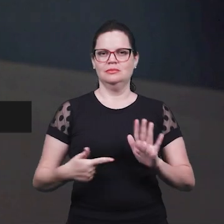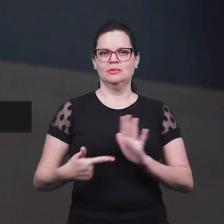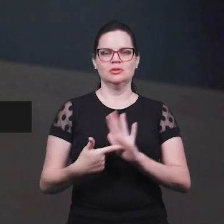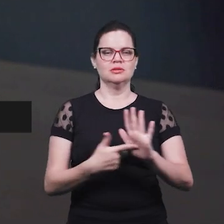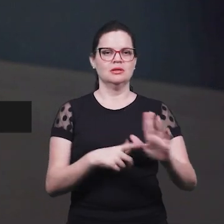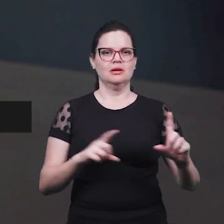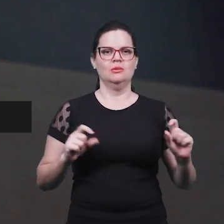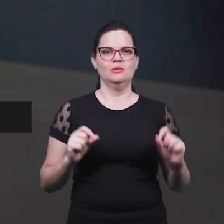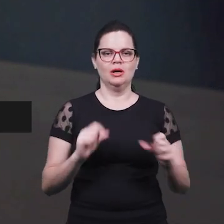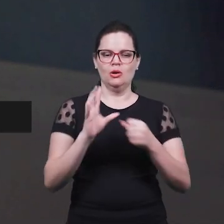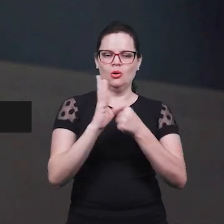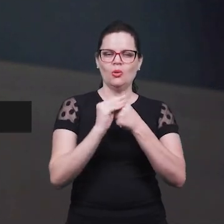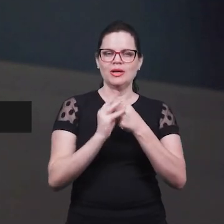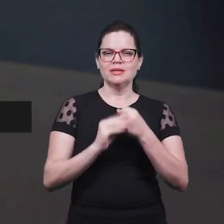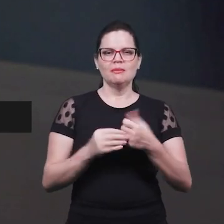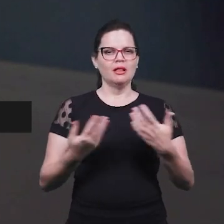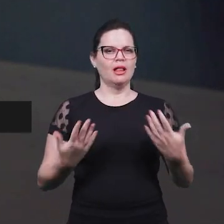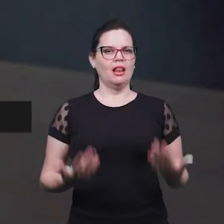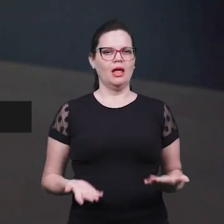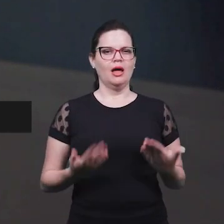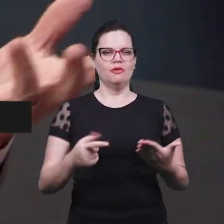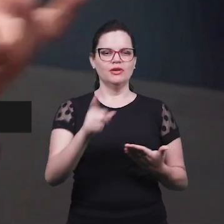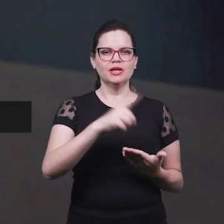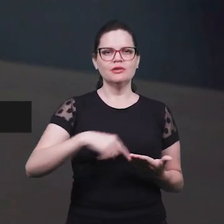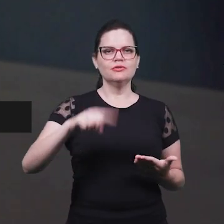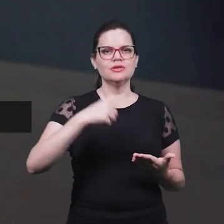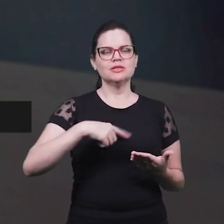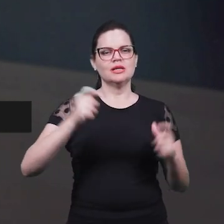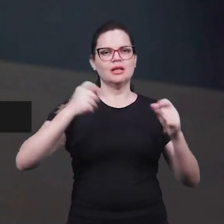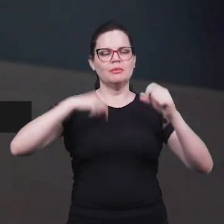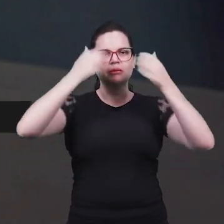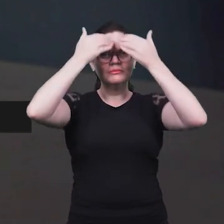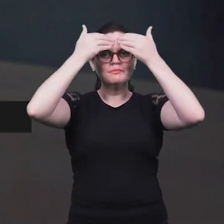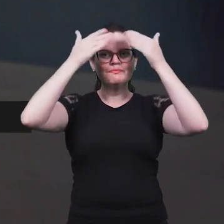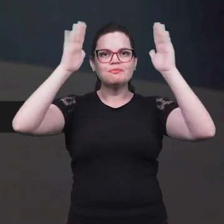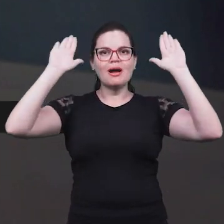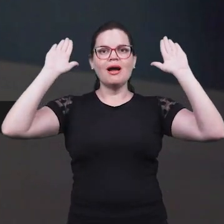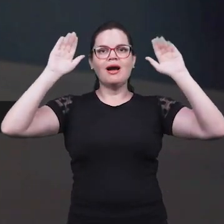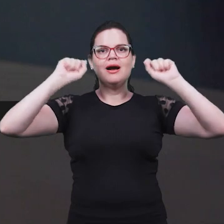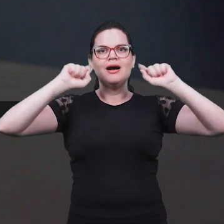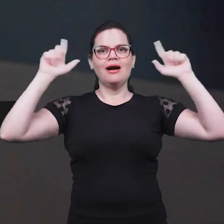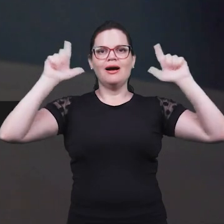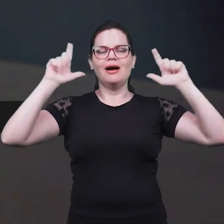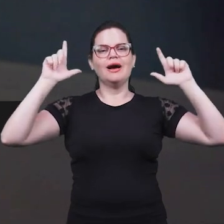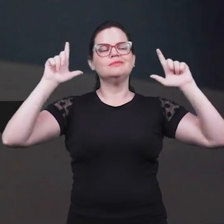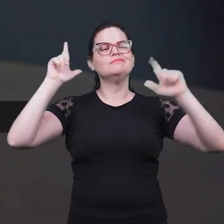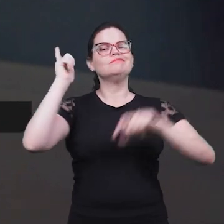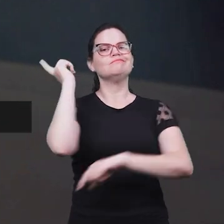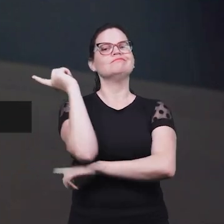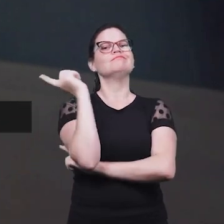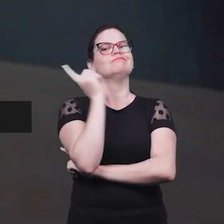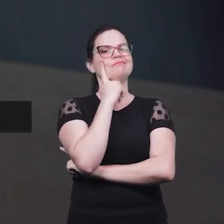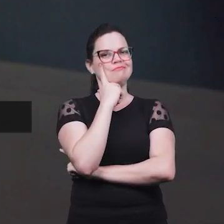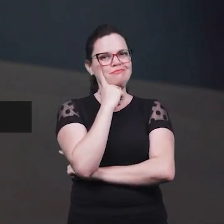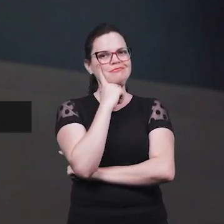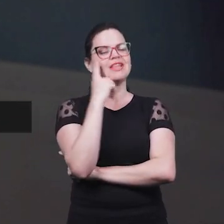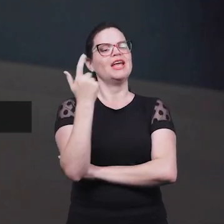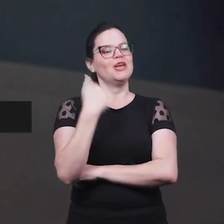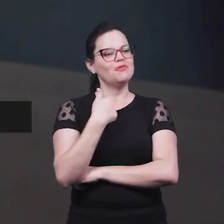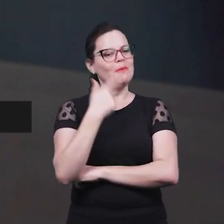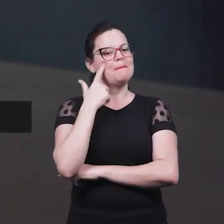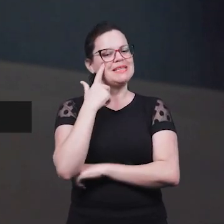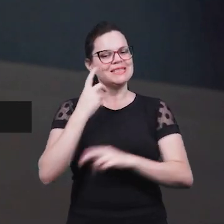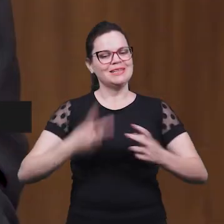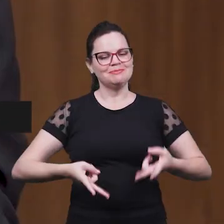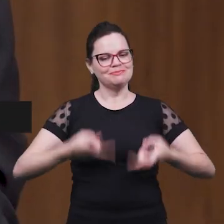trazer esse conhecimento de forma que ele crie uma ruptura, como o senhor falou, né? Assim, vou olhar, pensar e agir